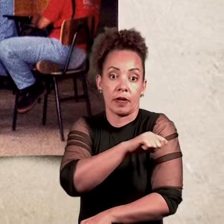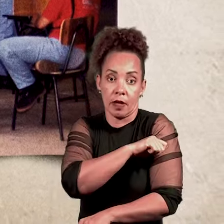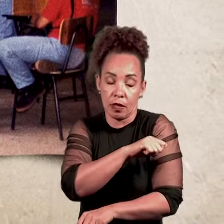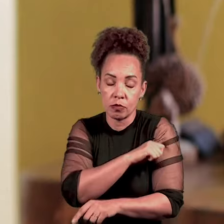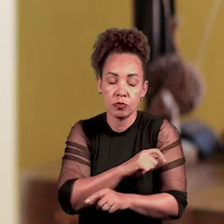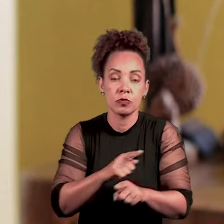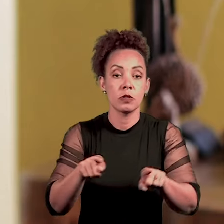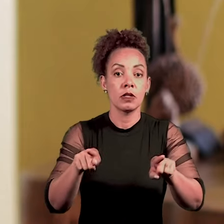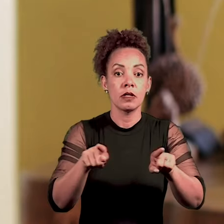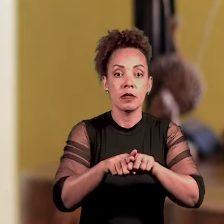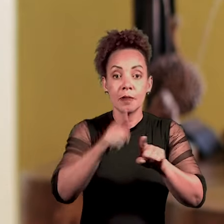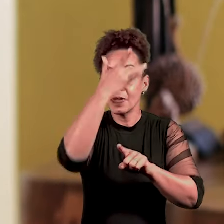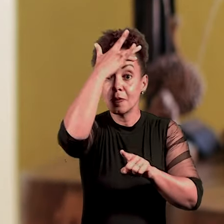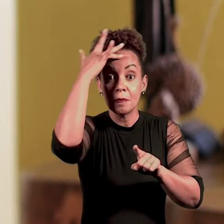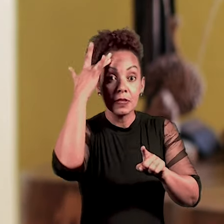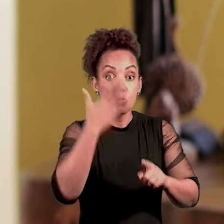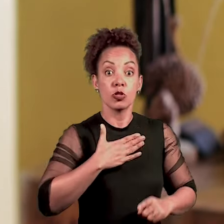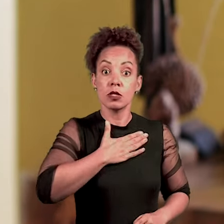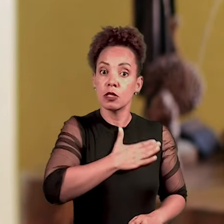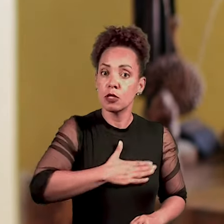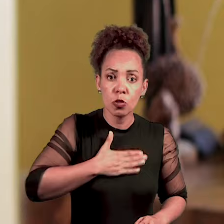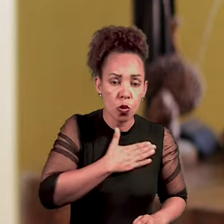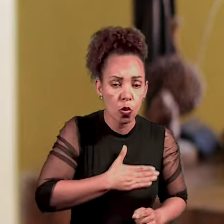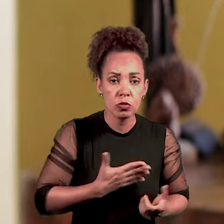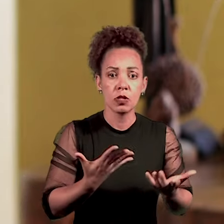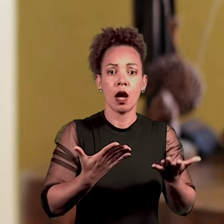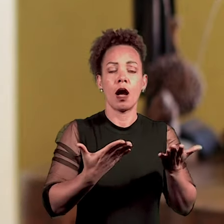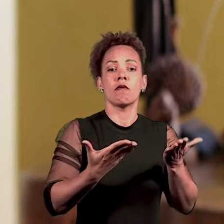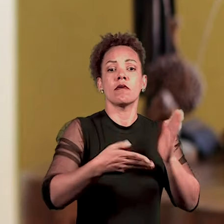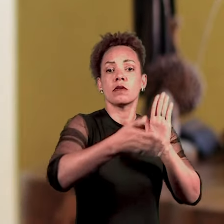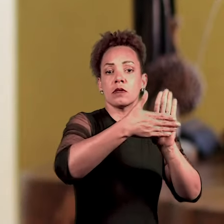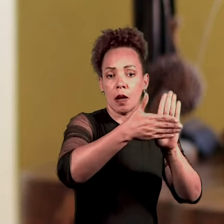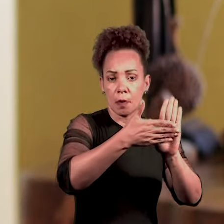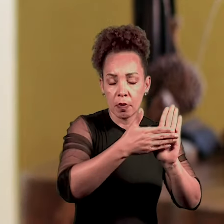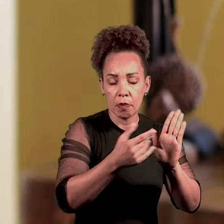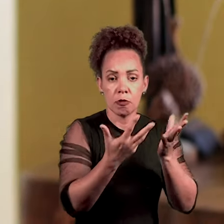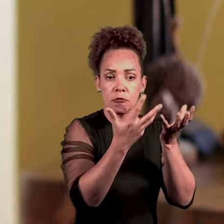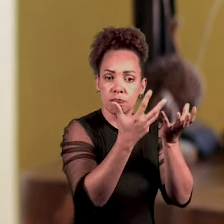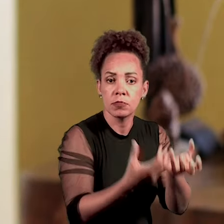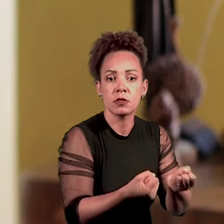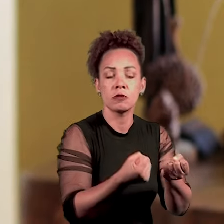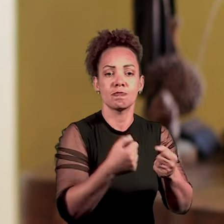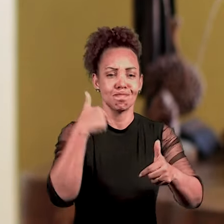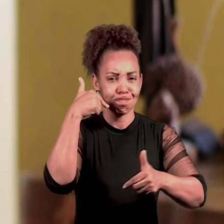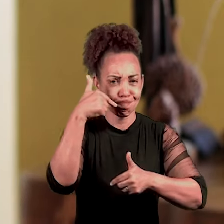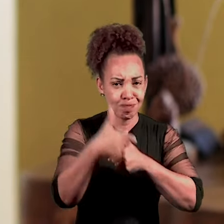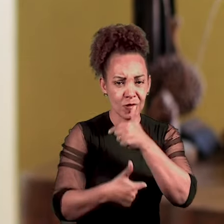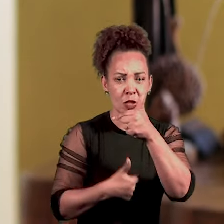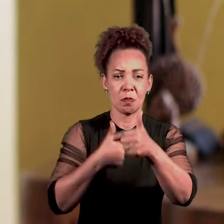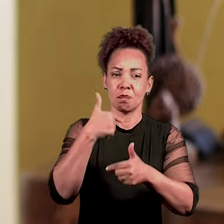e simpatizantes também, eu posso dizer, da causa, nós trabalhamos muito no sentido